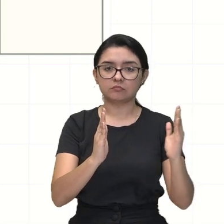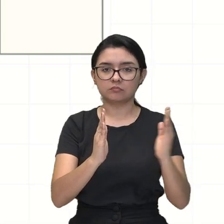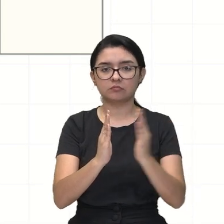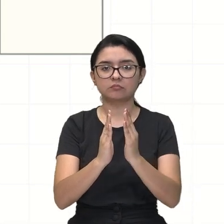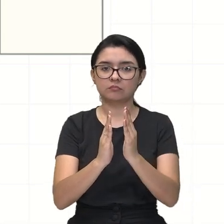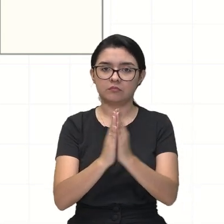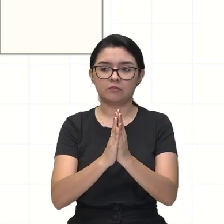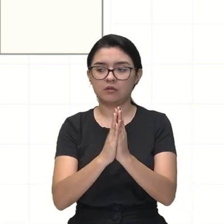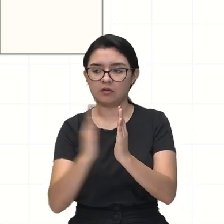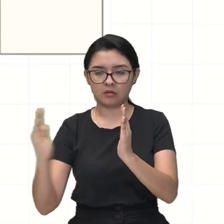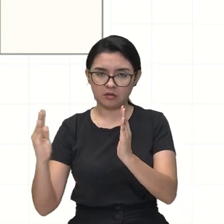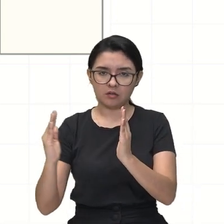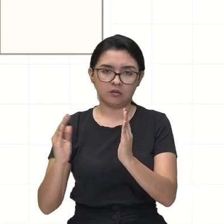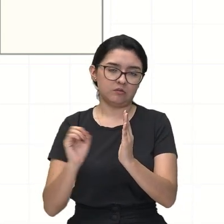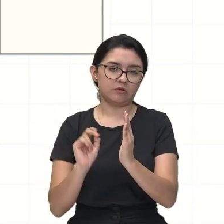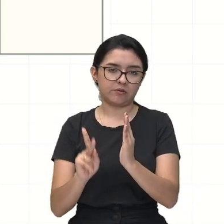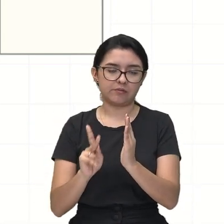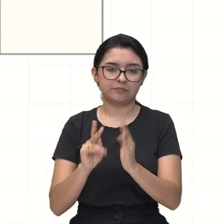e foi tomada